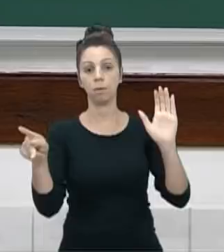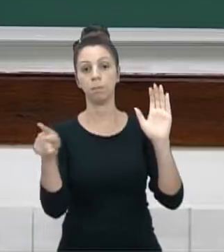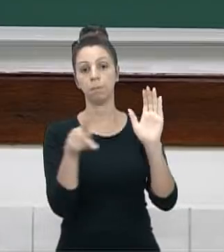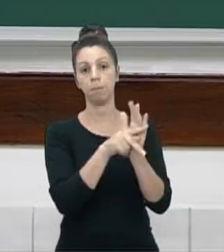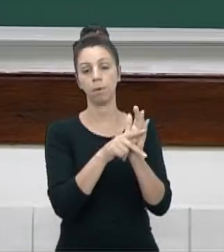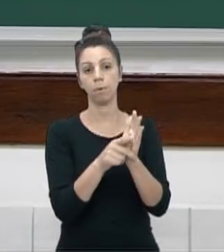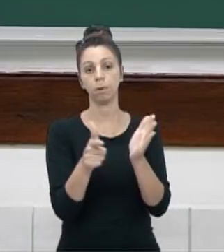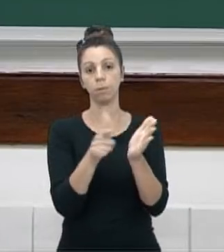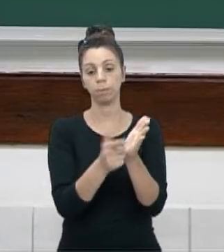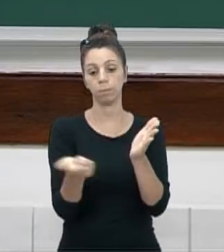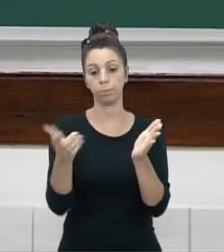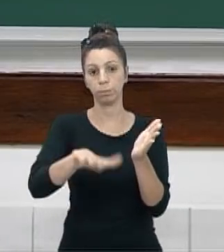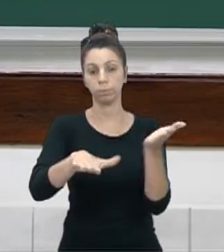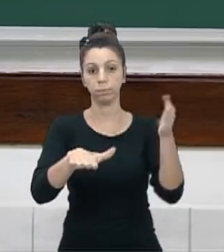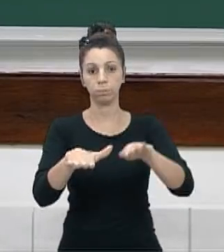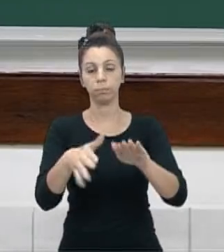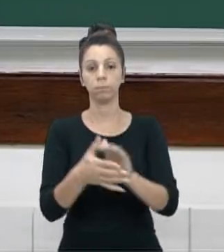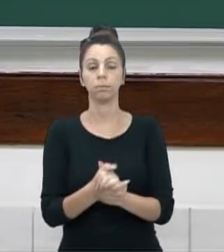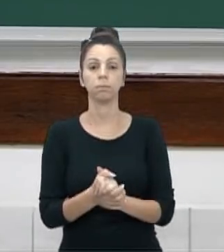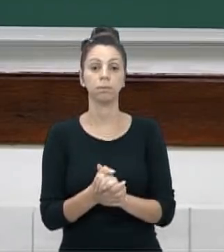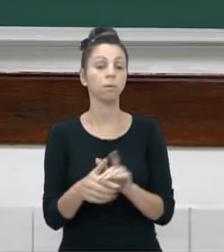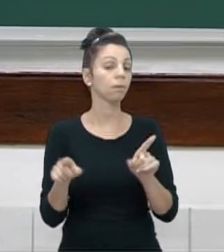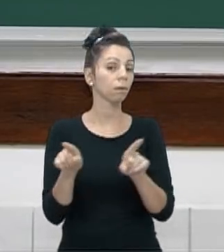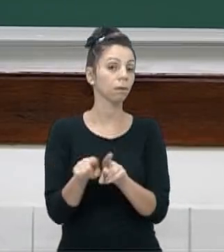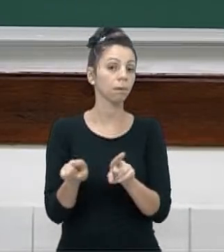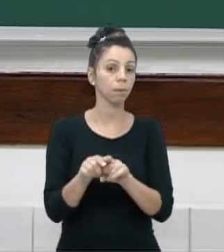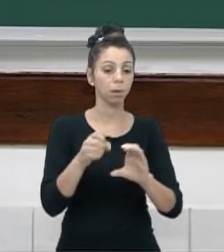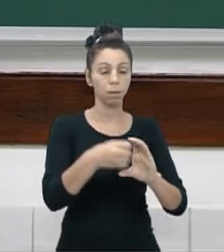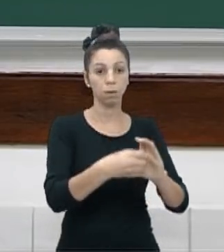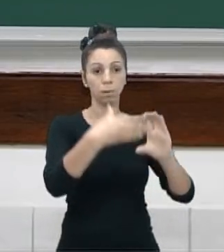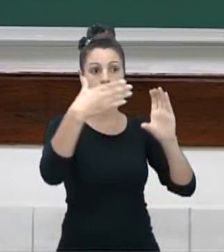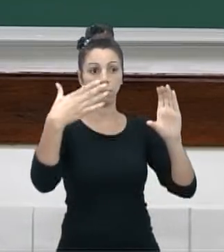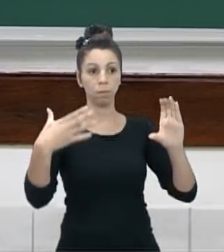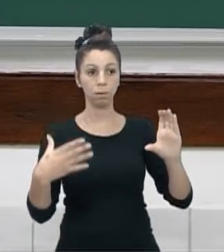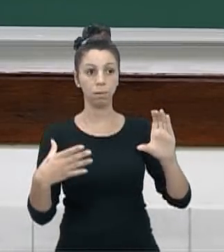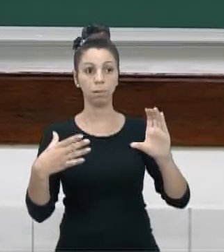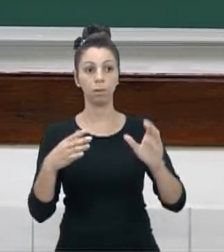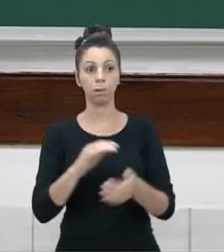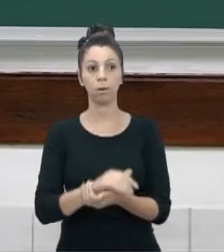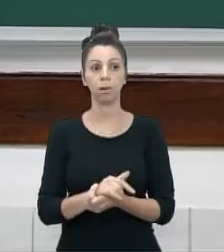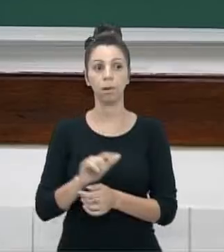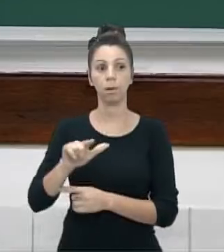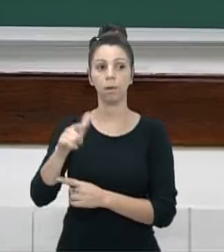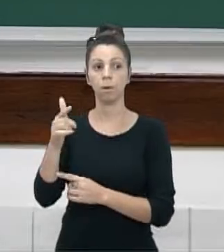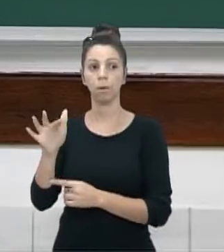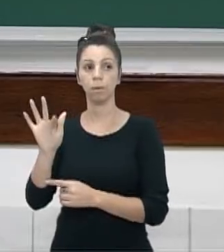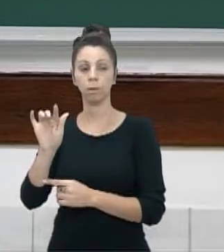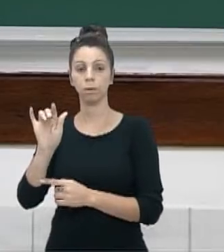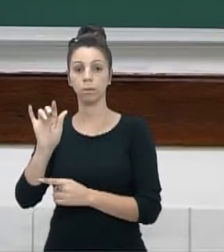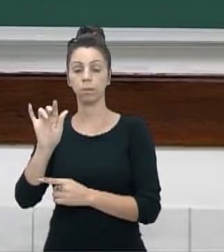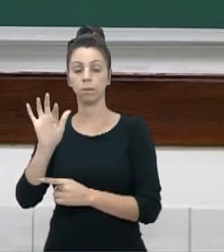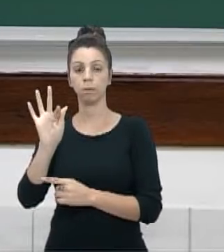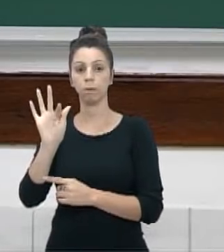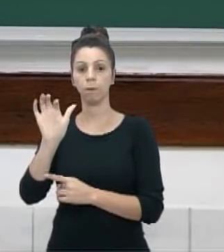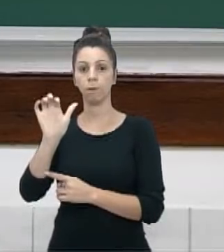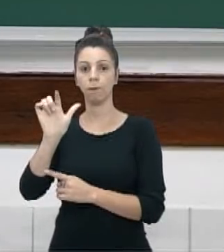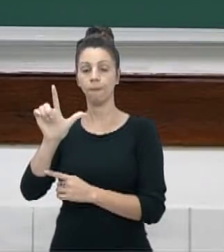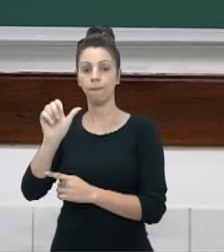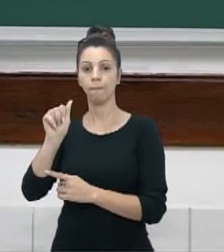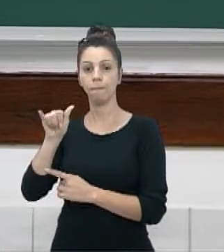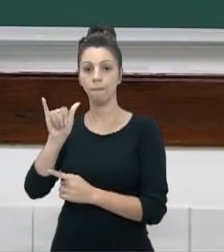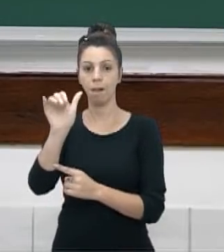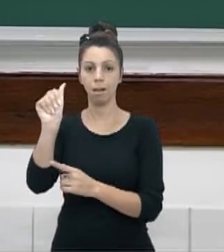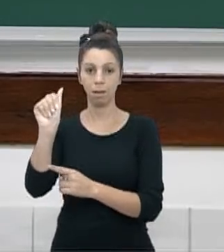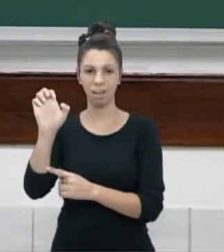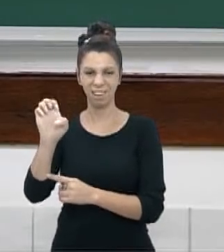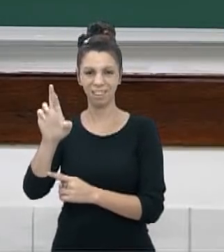folder, né? A gente havia visto também as características do flyer, né? O flyer é semelhante ao folder, mas ele não tem essa possibilidade